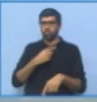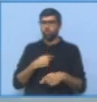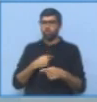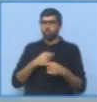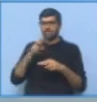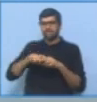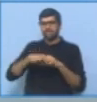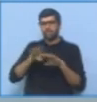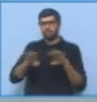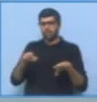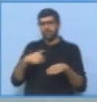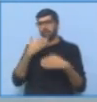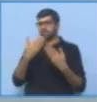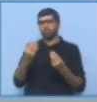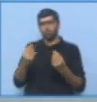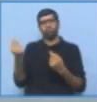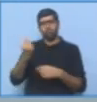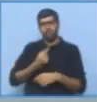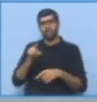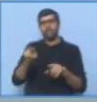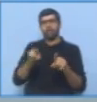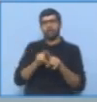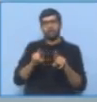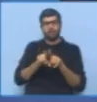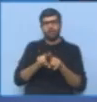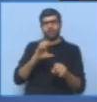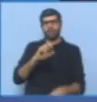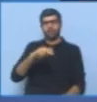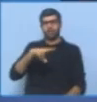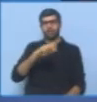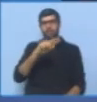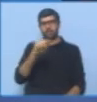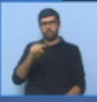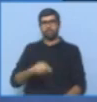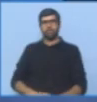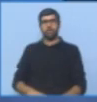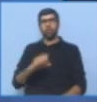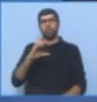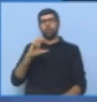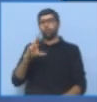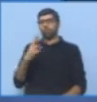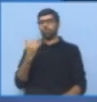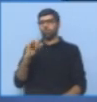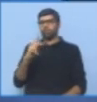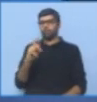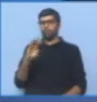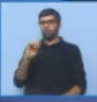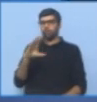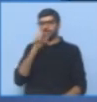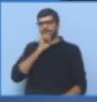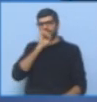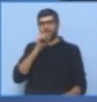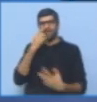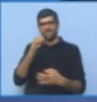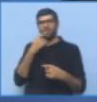para agradecer. E eu acho que isso também tem a ver com Caná, mas... Claro. O Rui Veloso também tem uma canção assim, está sempre